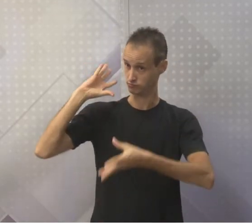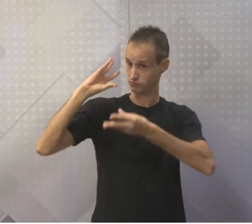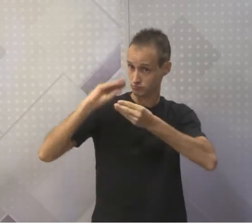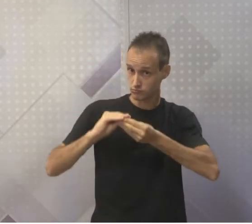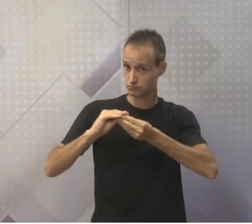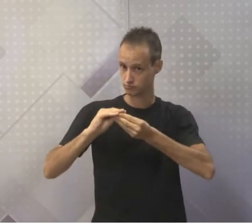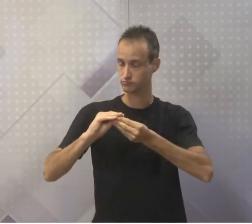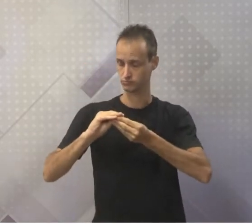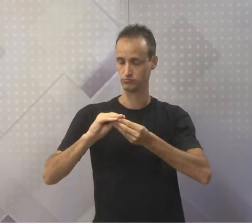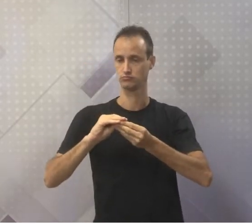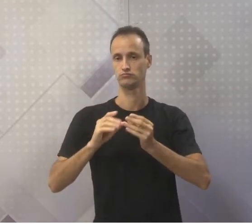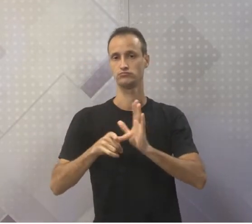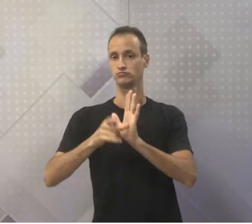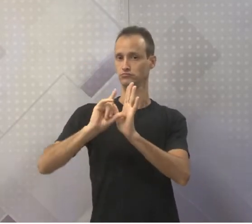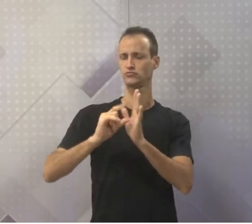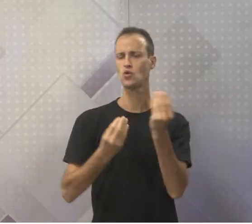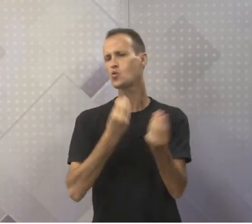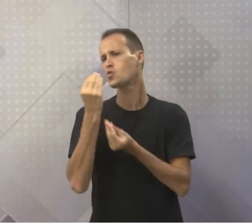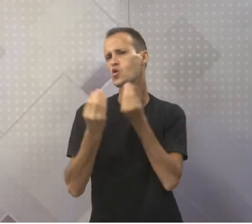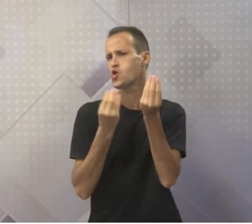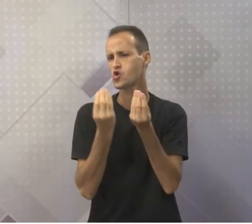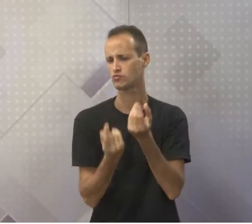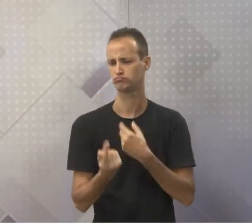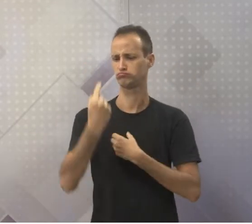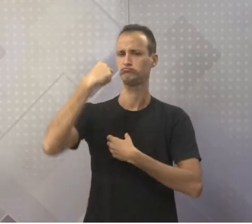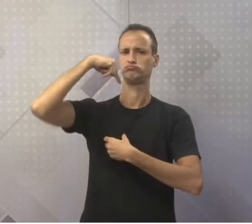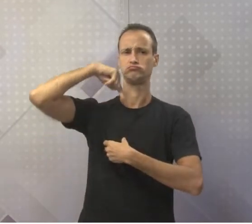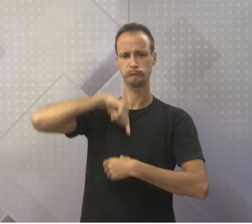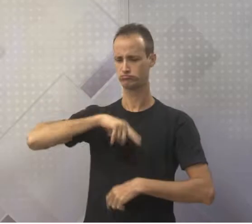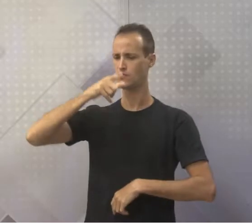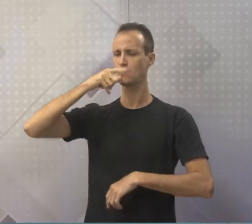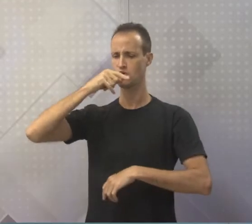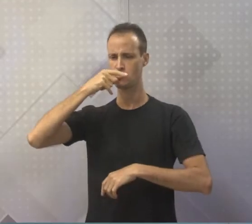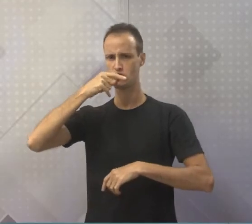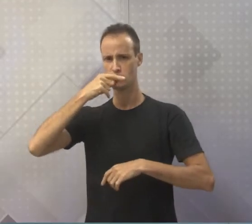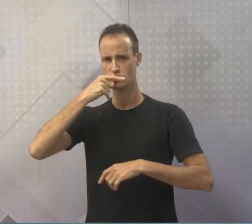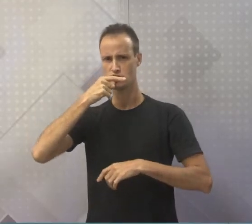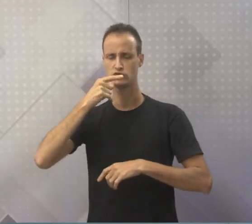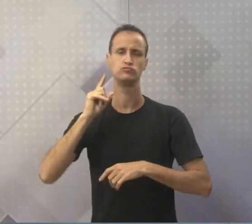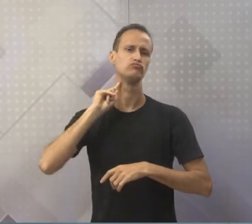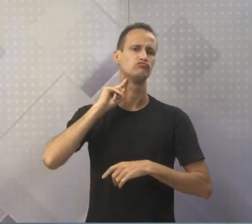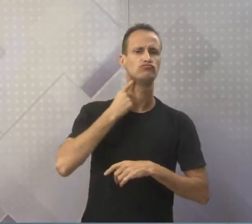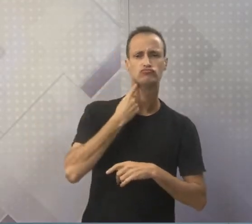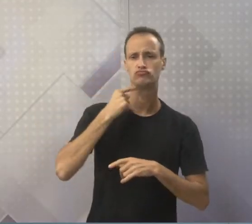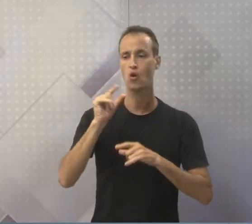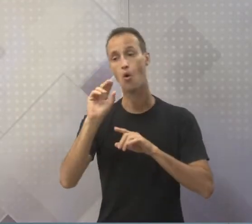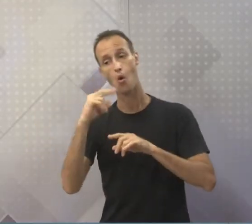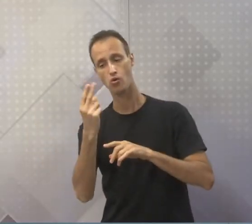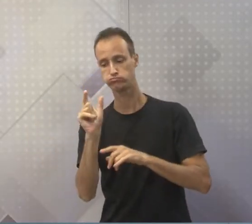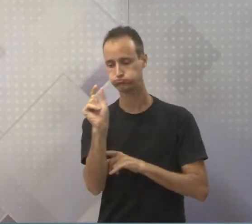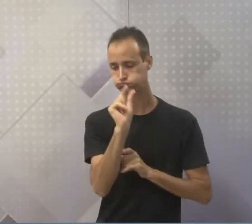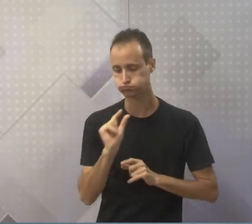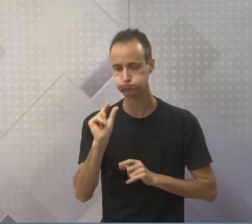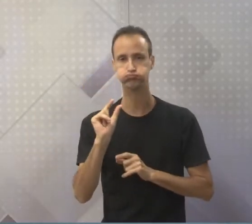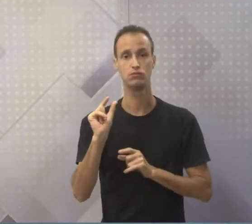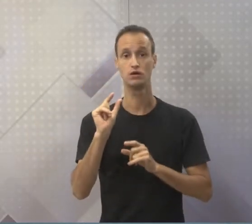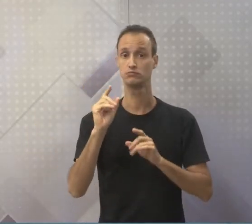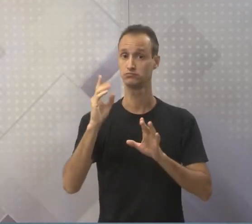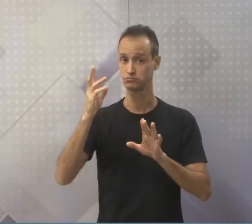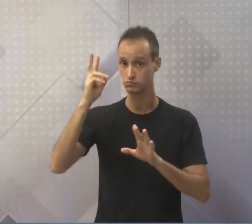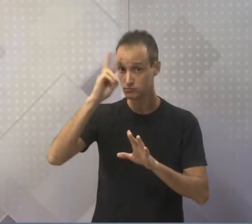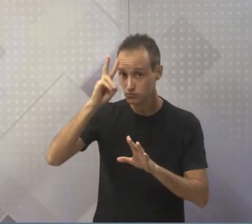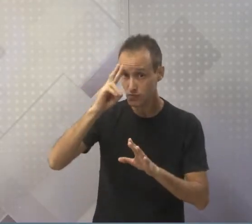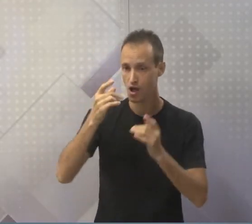pouquinho, como é que as pessoas se contaminam com a água, né, professor? Lembrando também que a gente sabe que a água